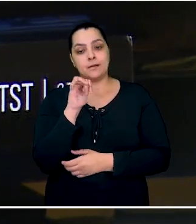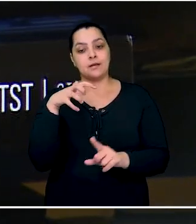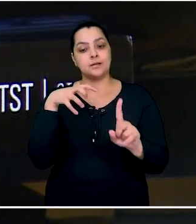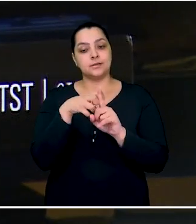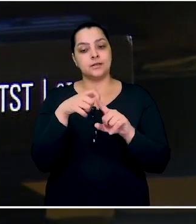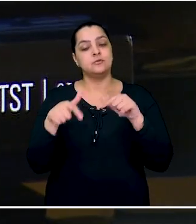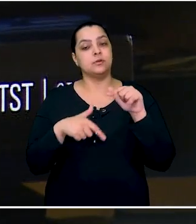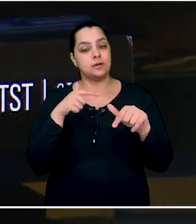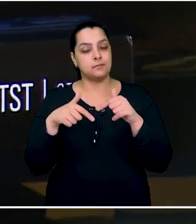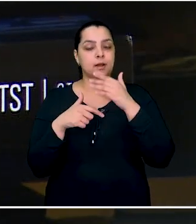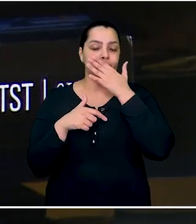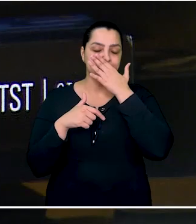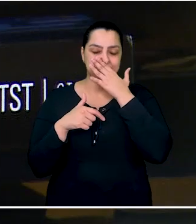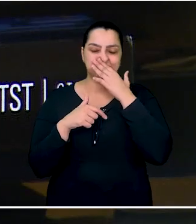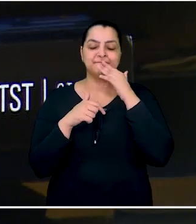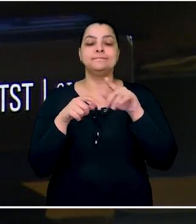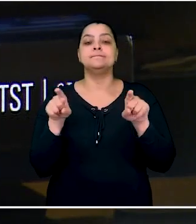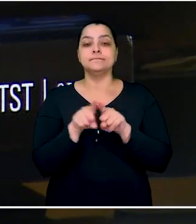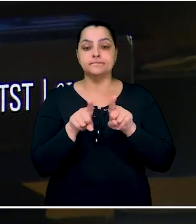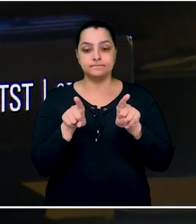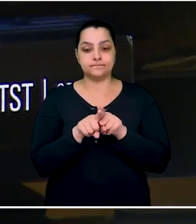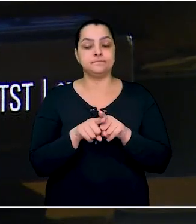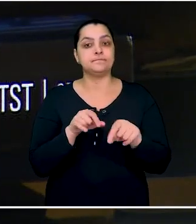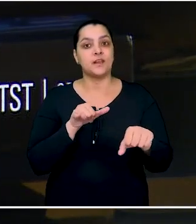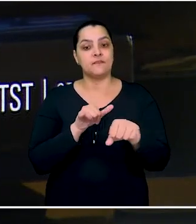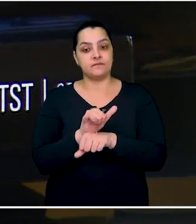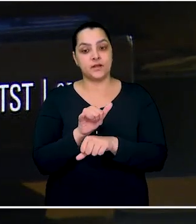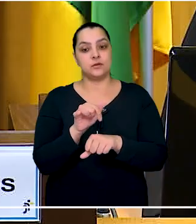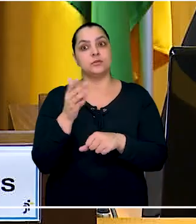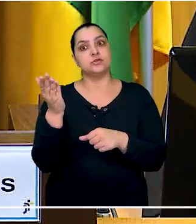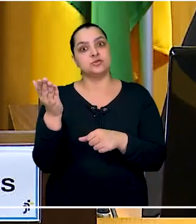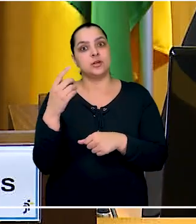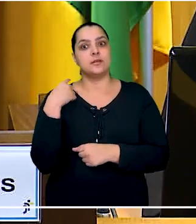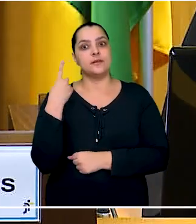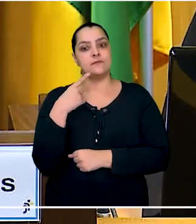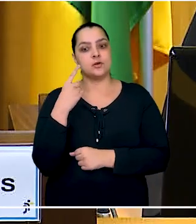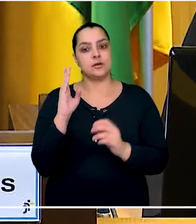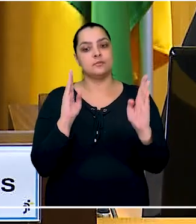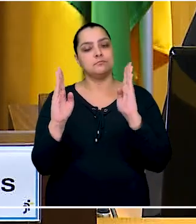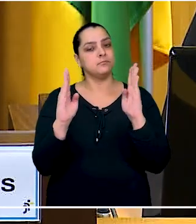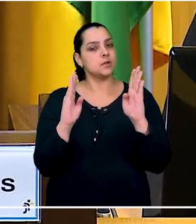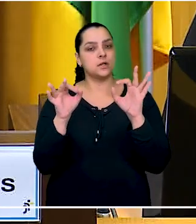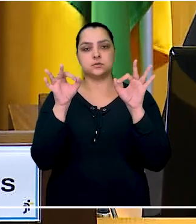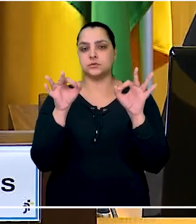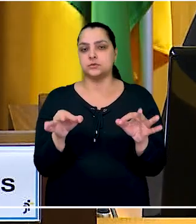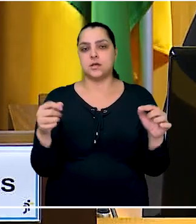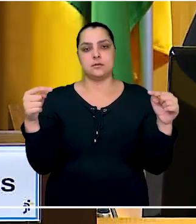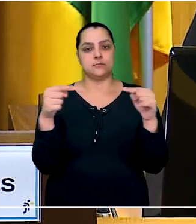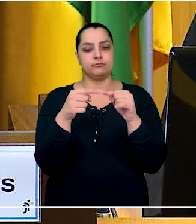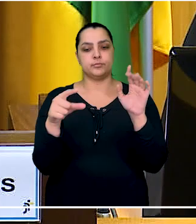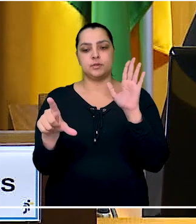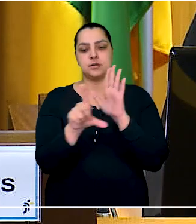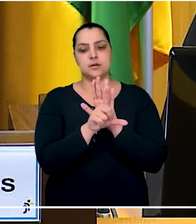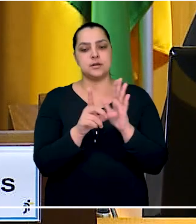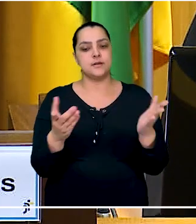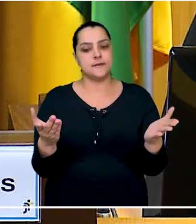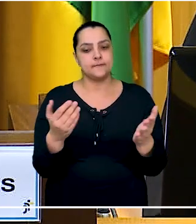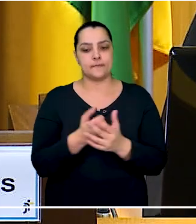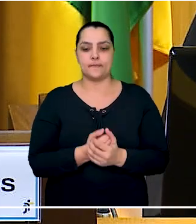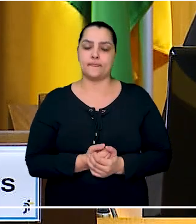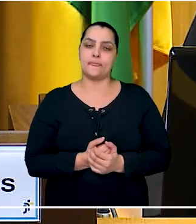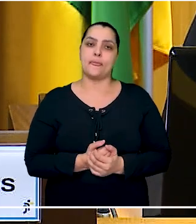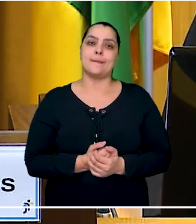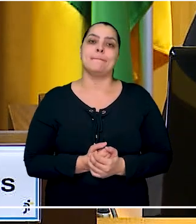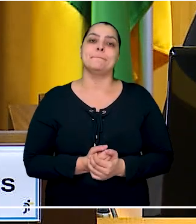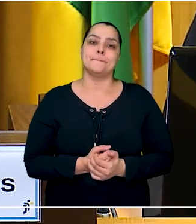em acidente de trabalho. Além disso, a ausência foi justificada dentro do prazo previsto em lei. As partes minutos